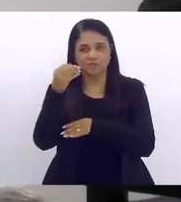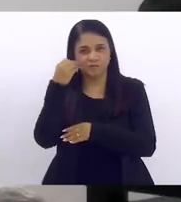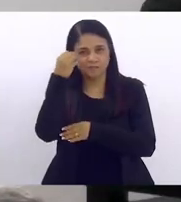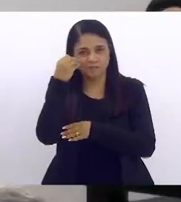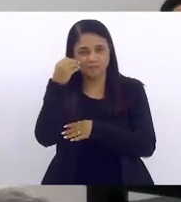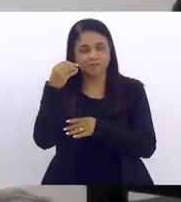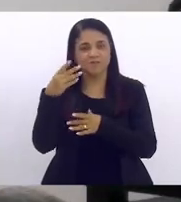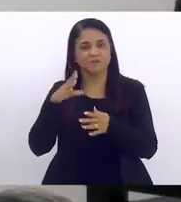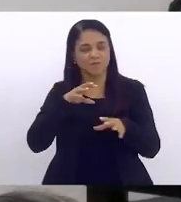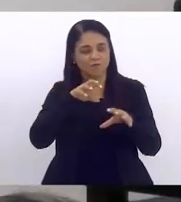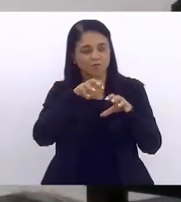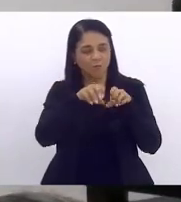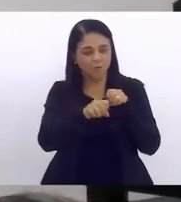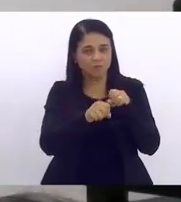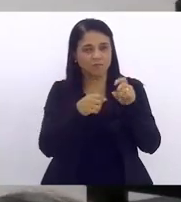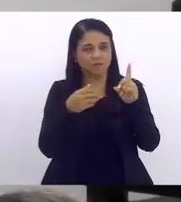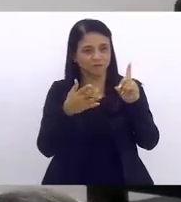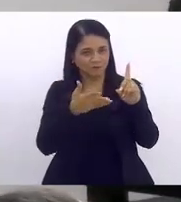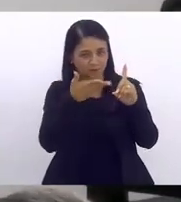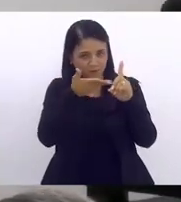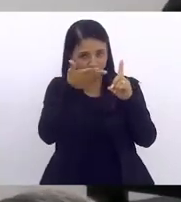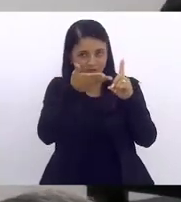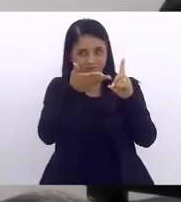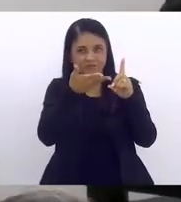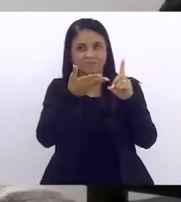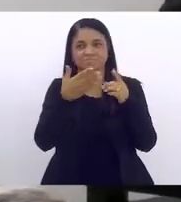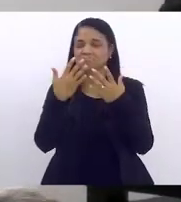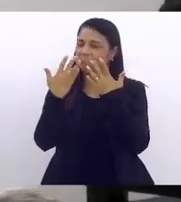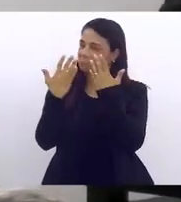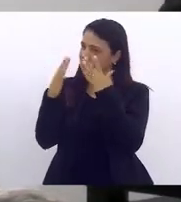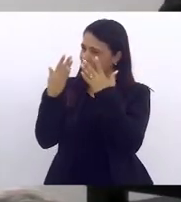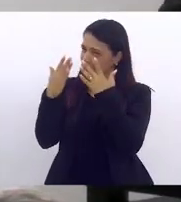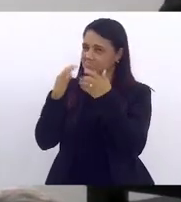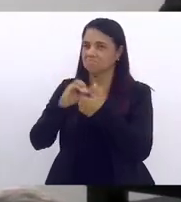Atualização de Doulas. Muitos parabéns.